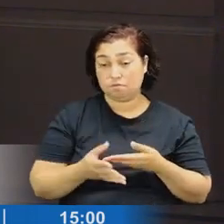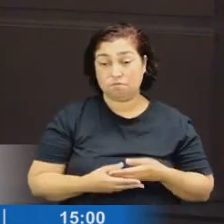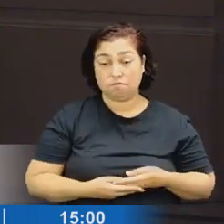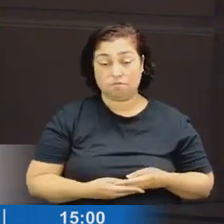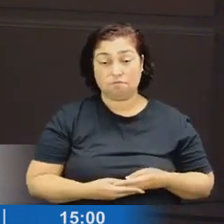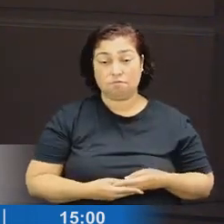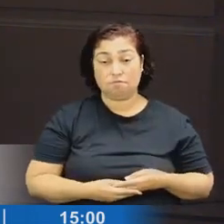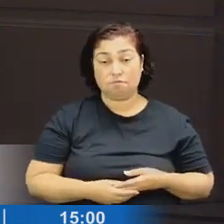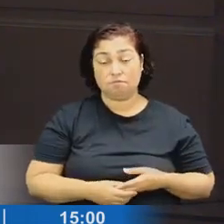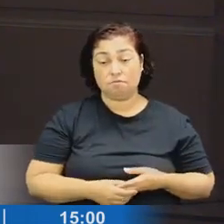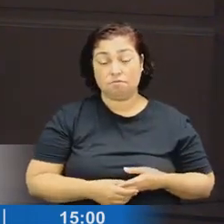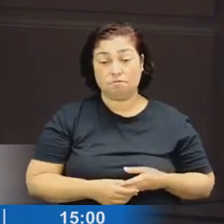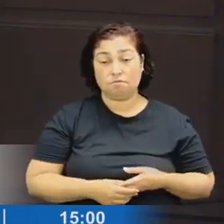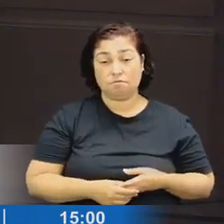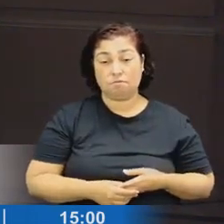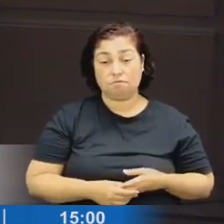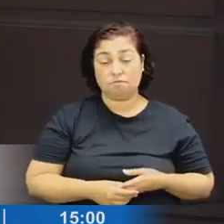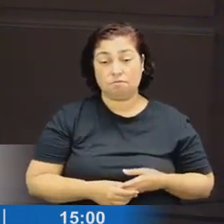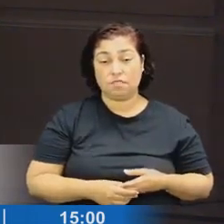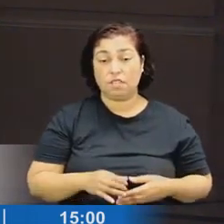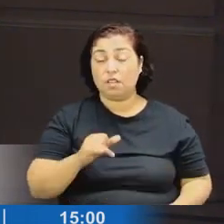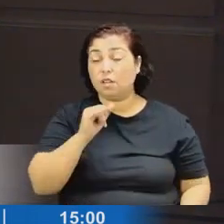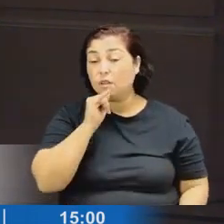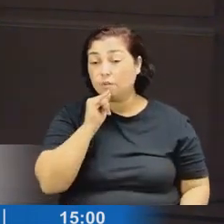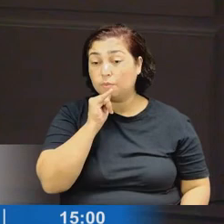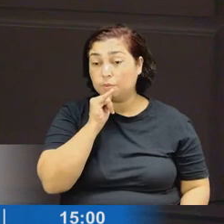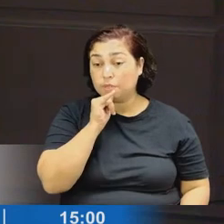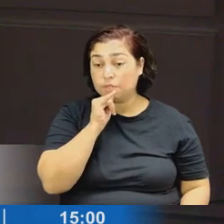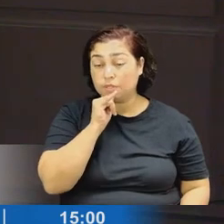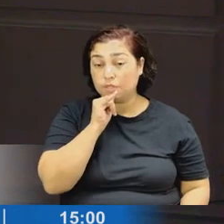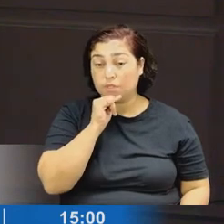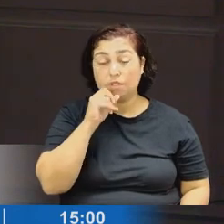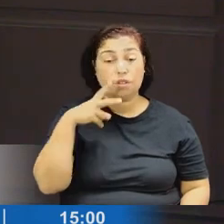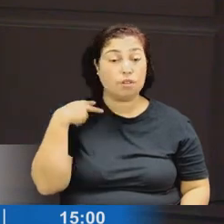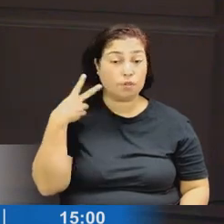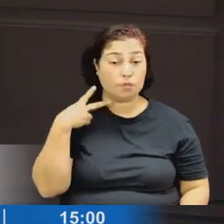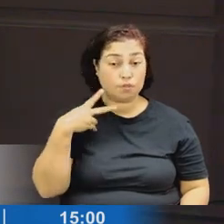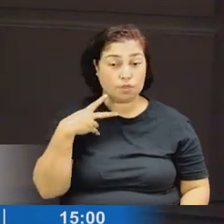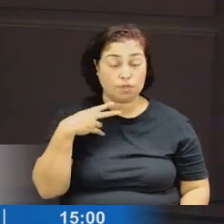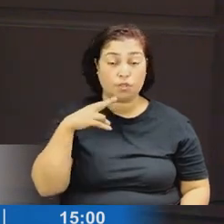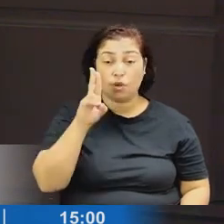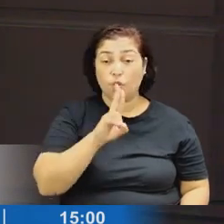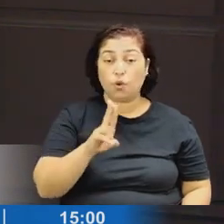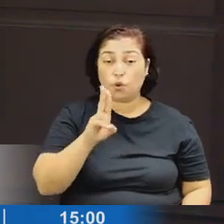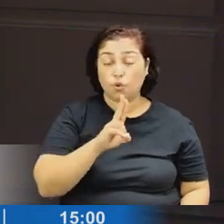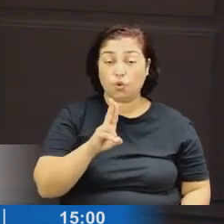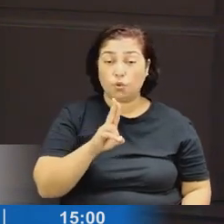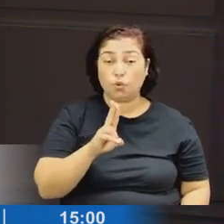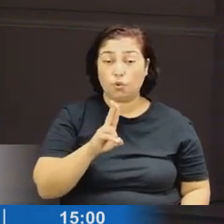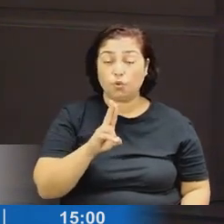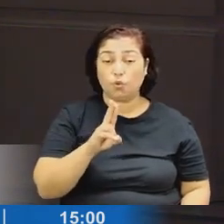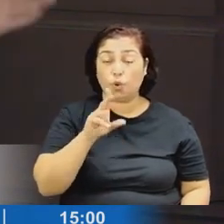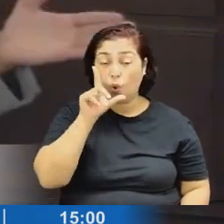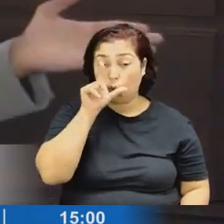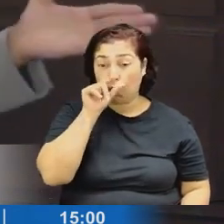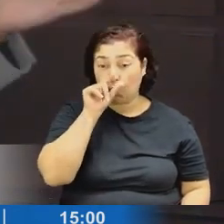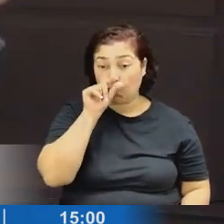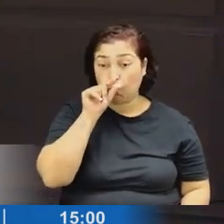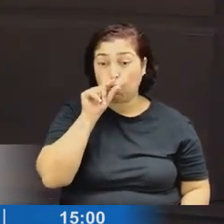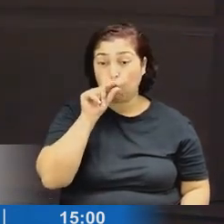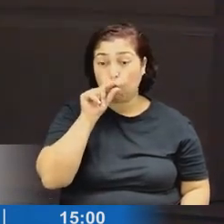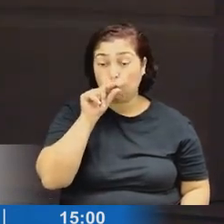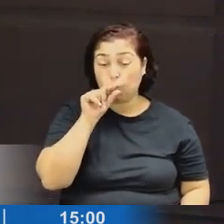Ótima pergunta por exemplo vereador que usa Twitter assim que não veio